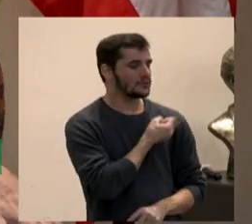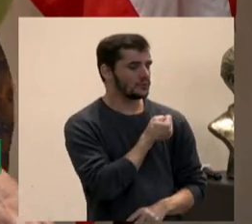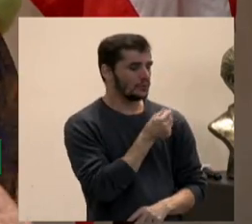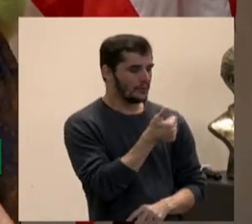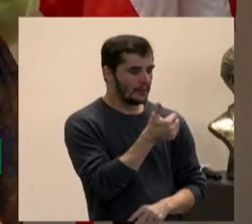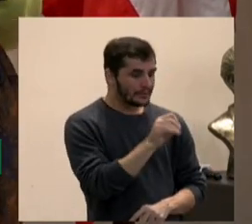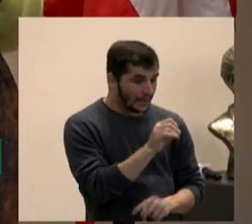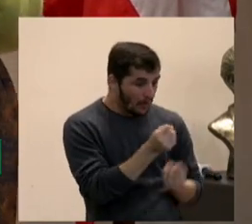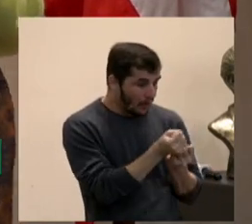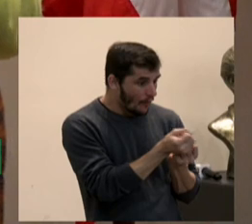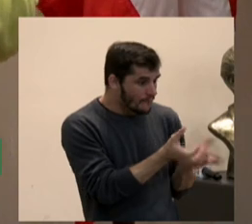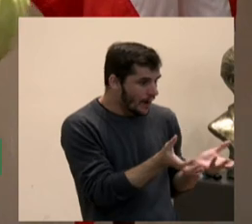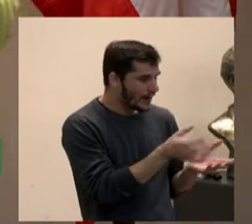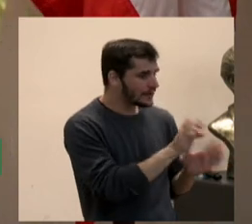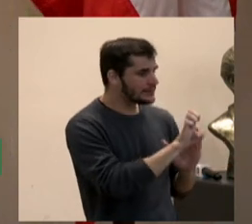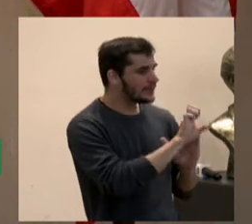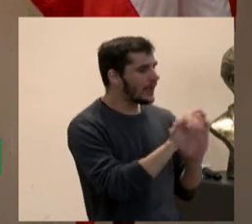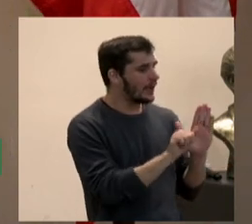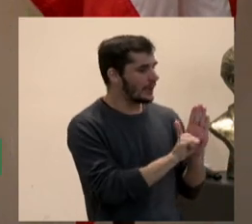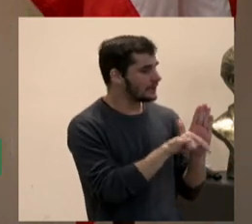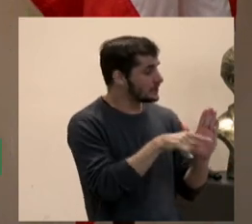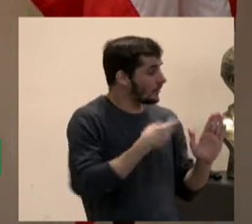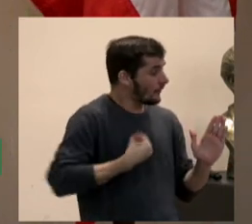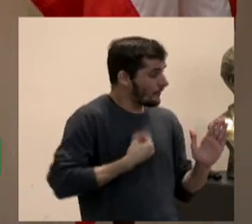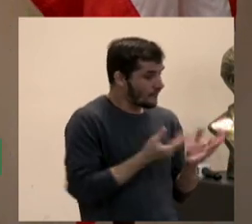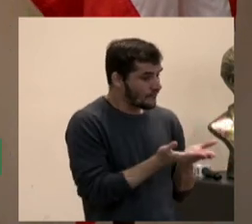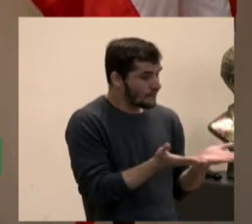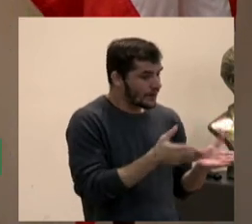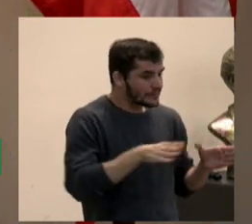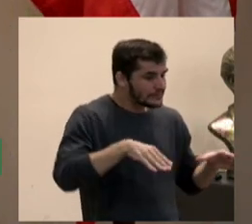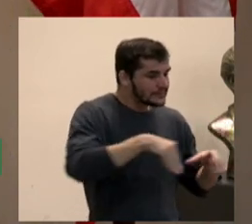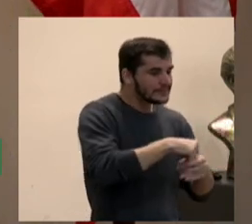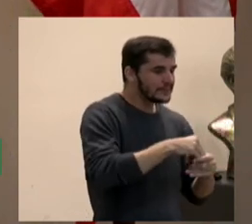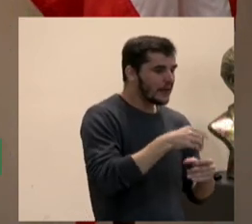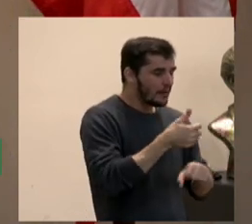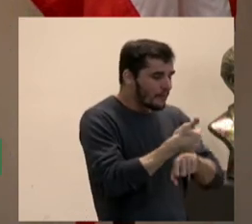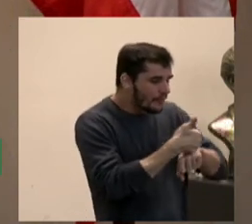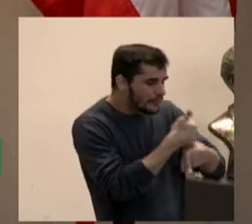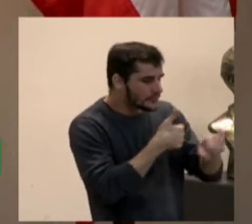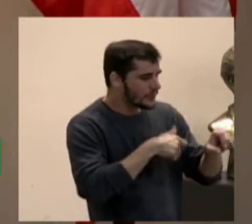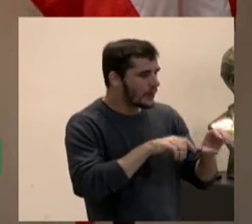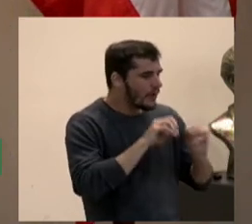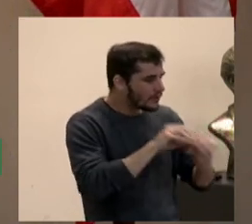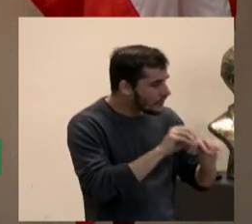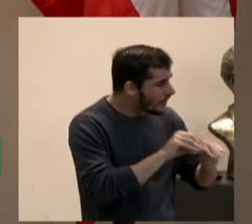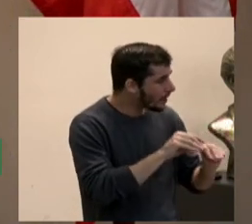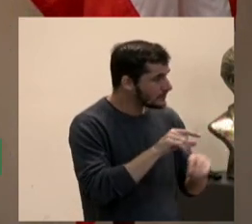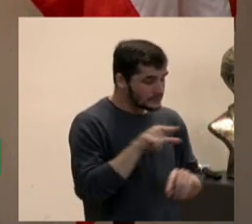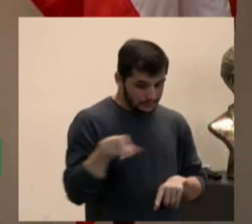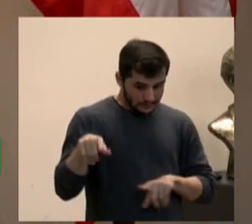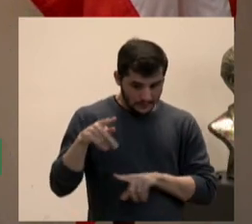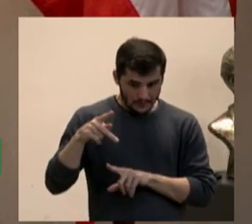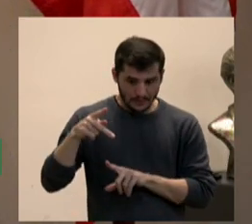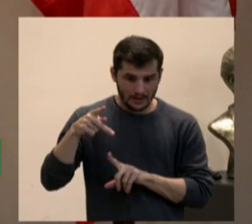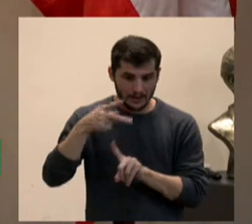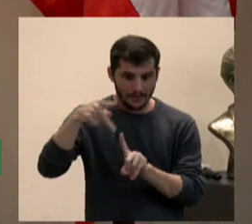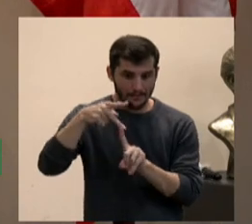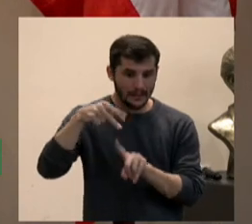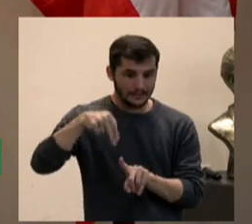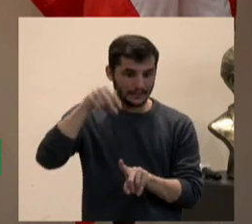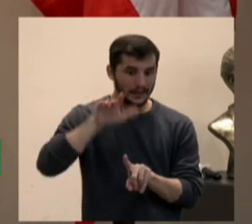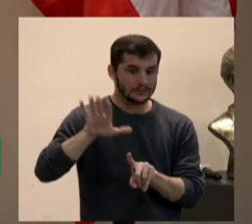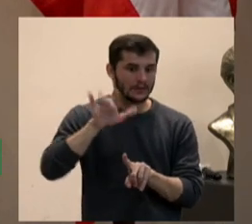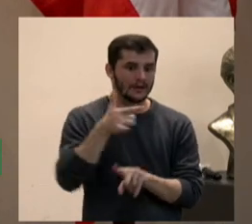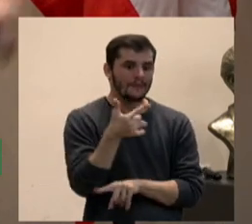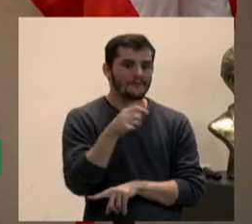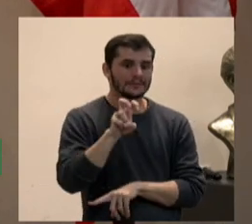EJA no modo integrado à educação profissional, no plano nacional é 25%. E agora